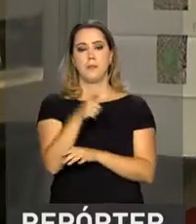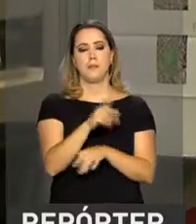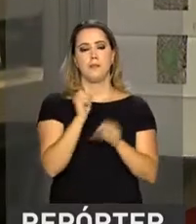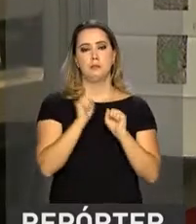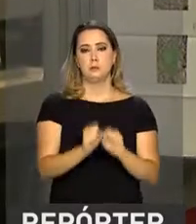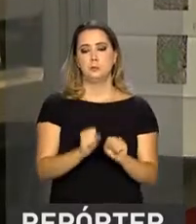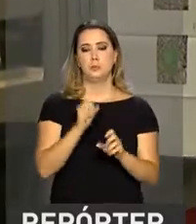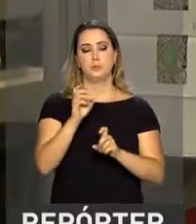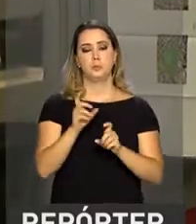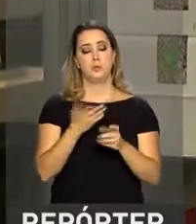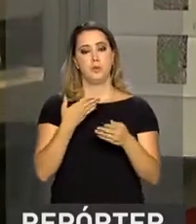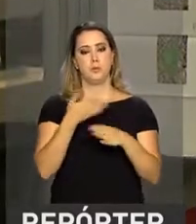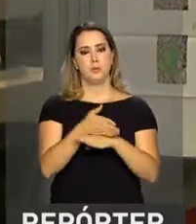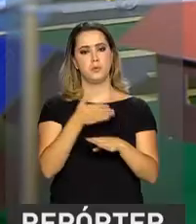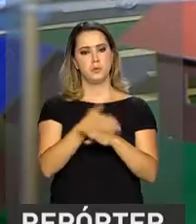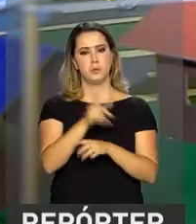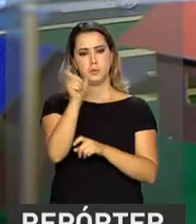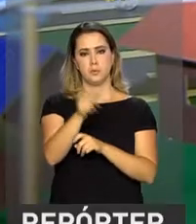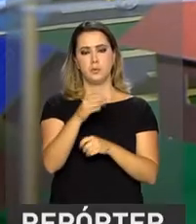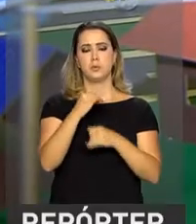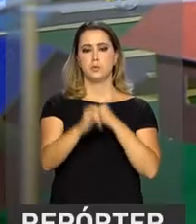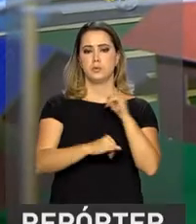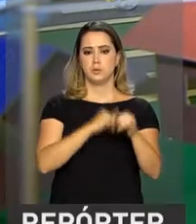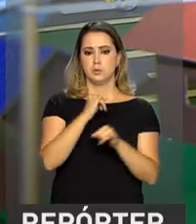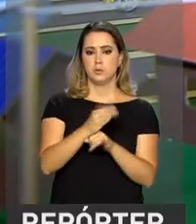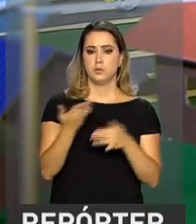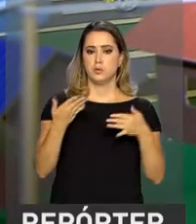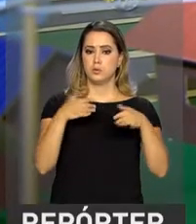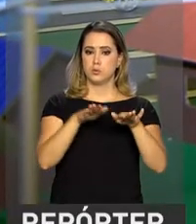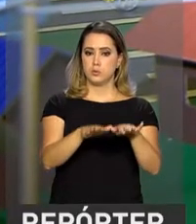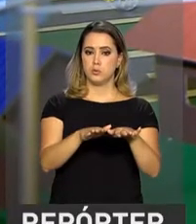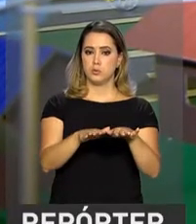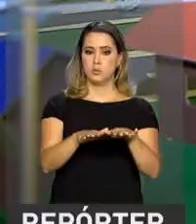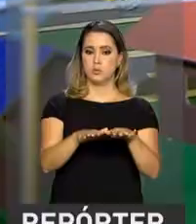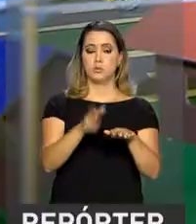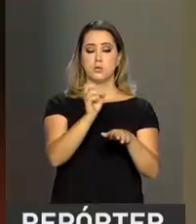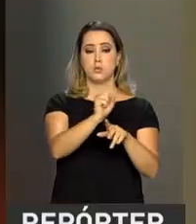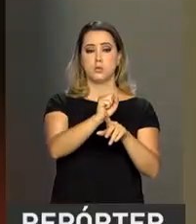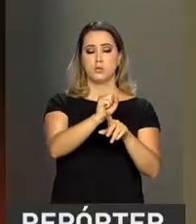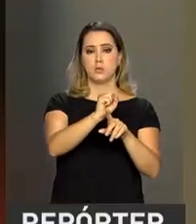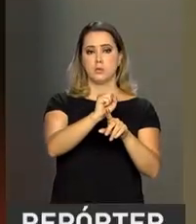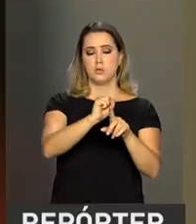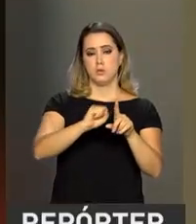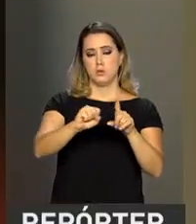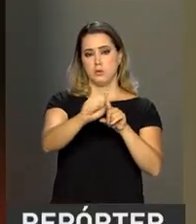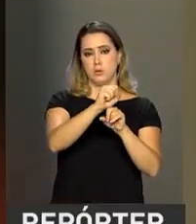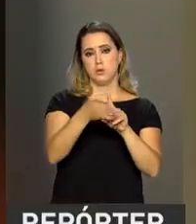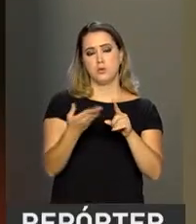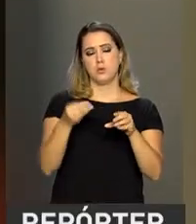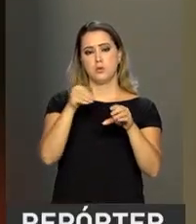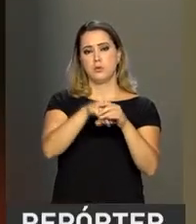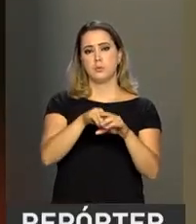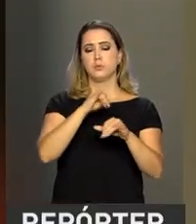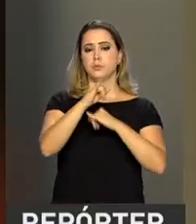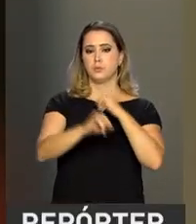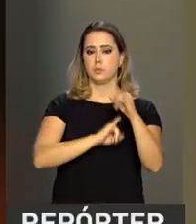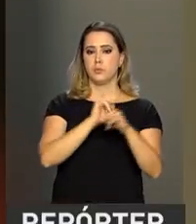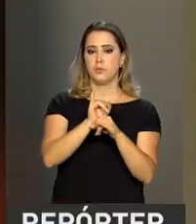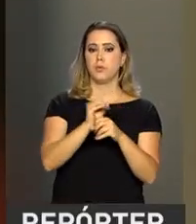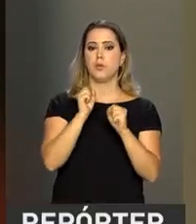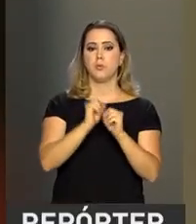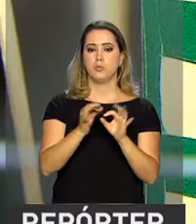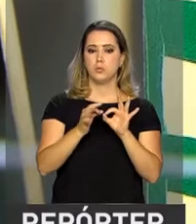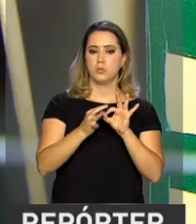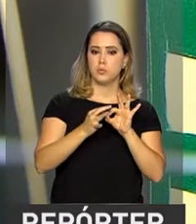permitam à população o acesso à internet. A inclusão de uma cidade na era digital começa com a implantação de rede de fibra